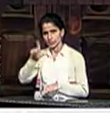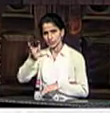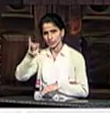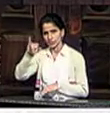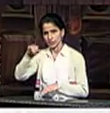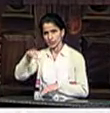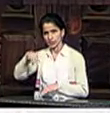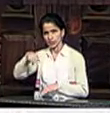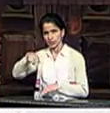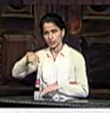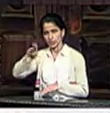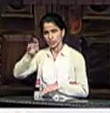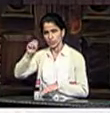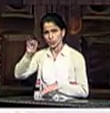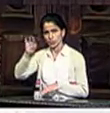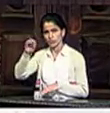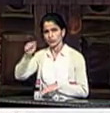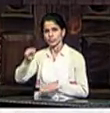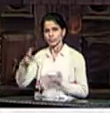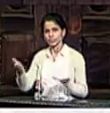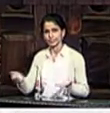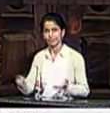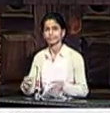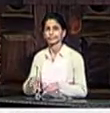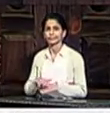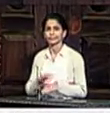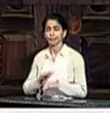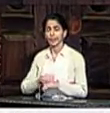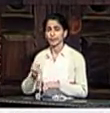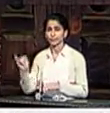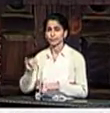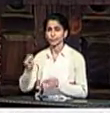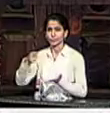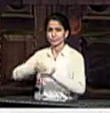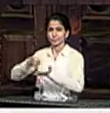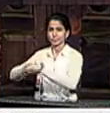R$5.000. E como bem falado,